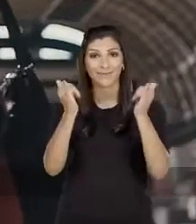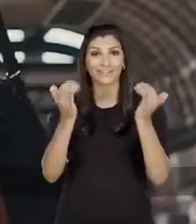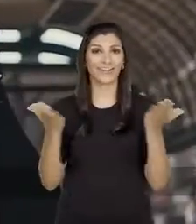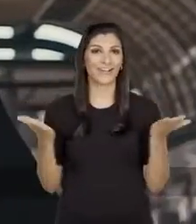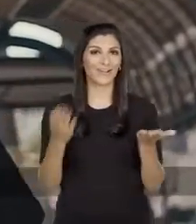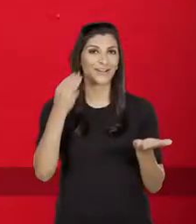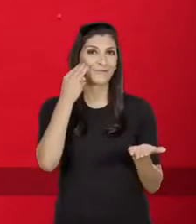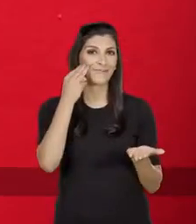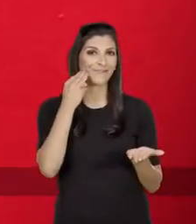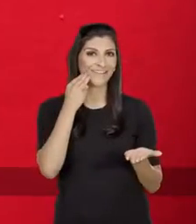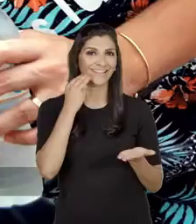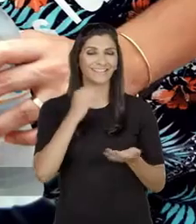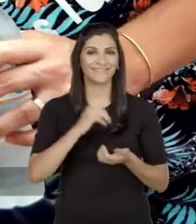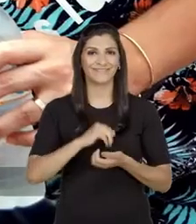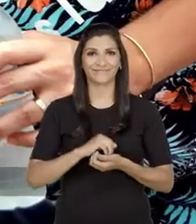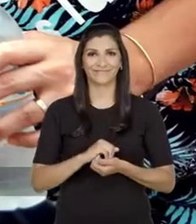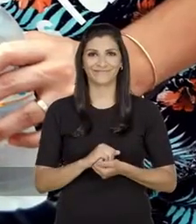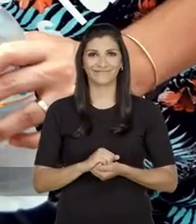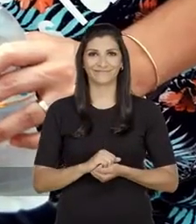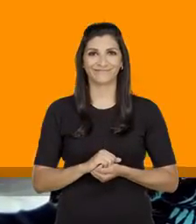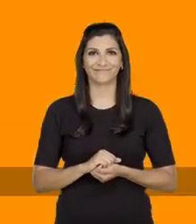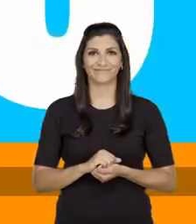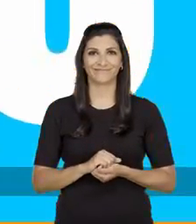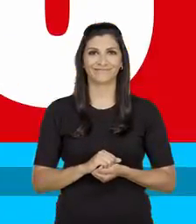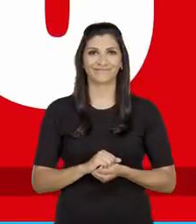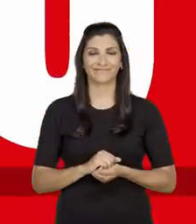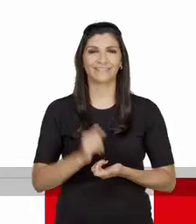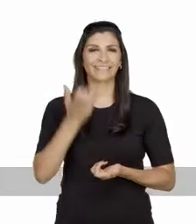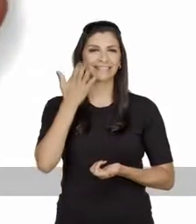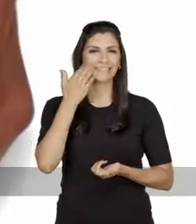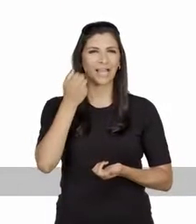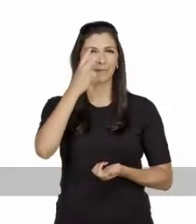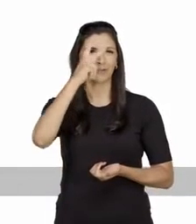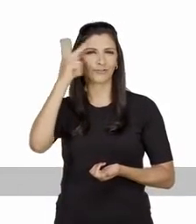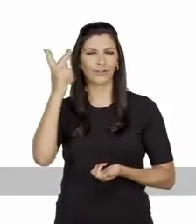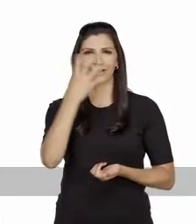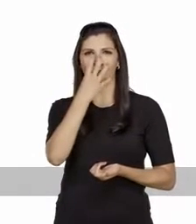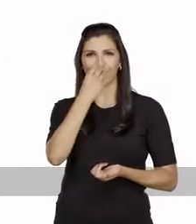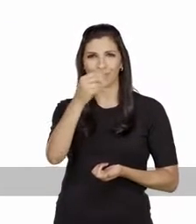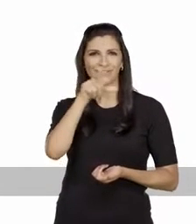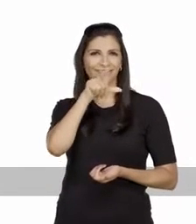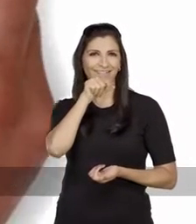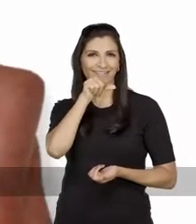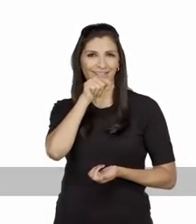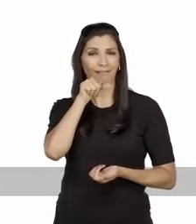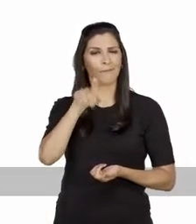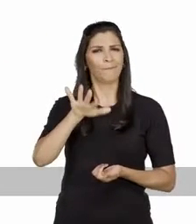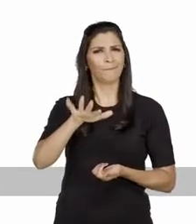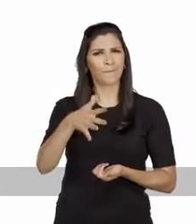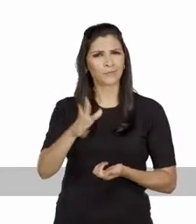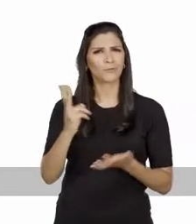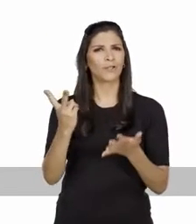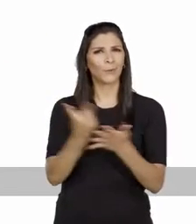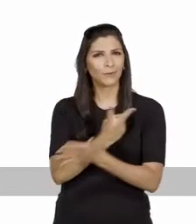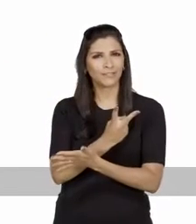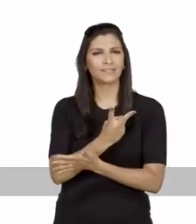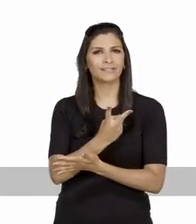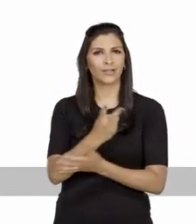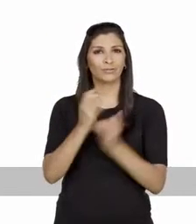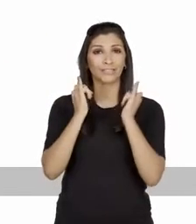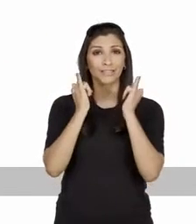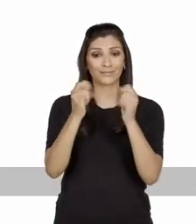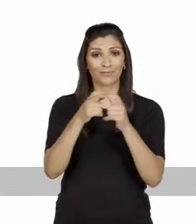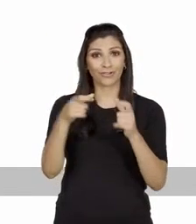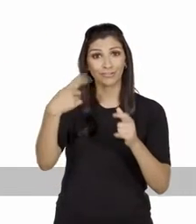Agora é transporte. Agora é Manuela. Manu! Sabe a história da raposa e do galinheiro? Foi mais ou menos o